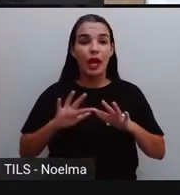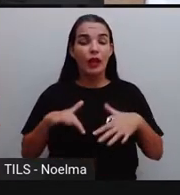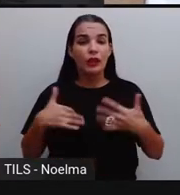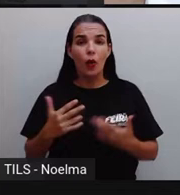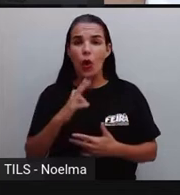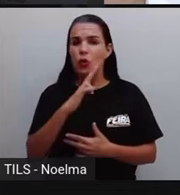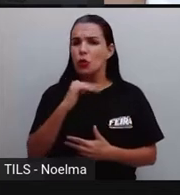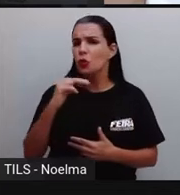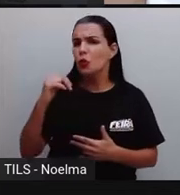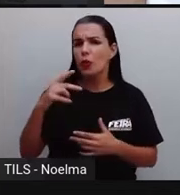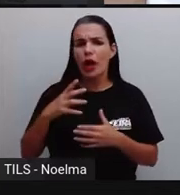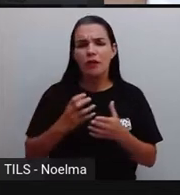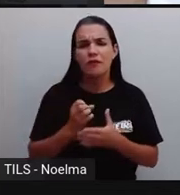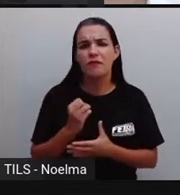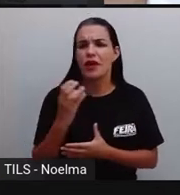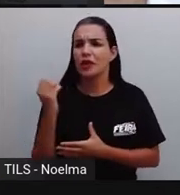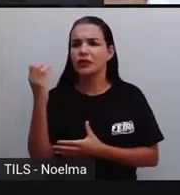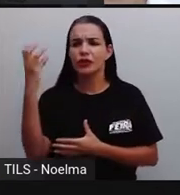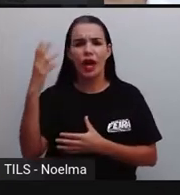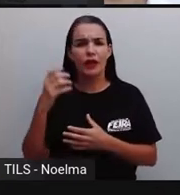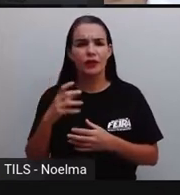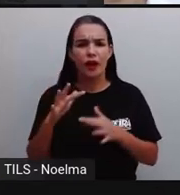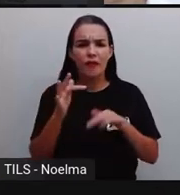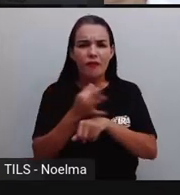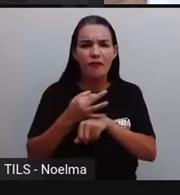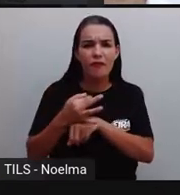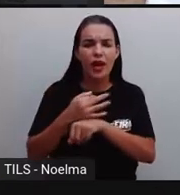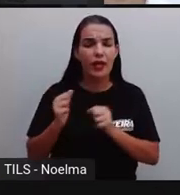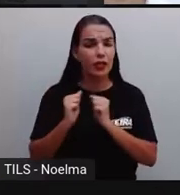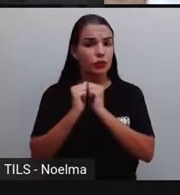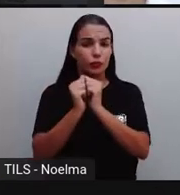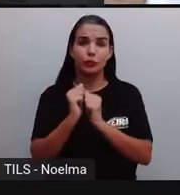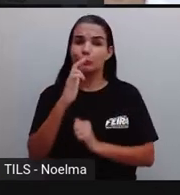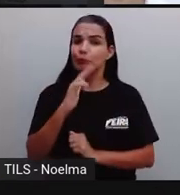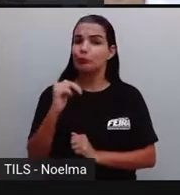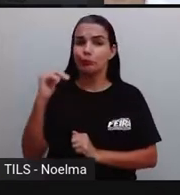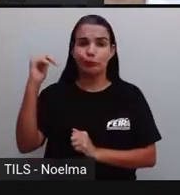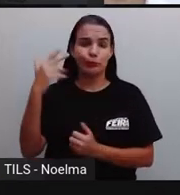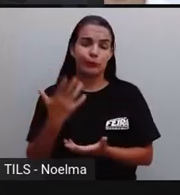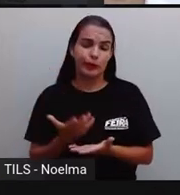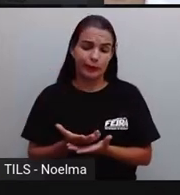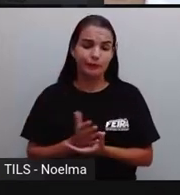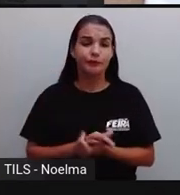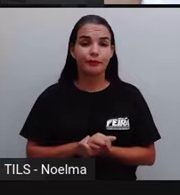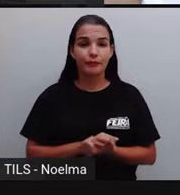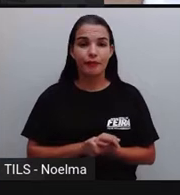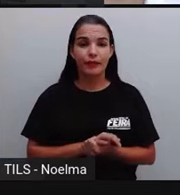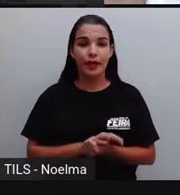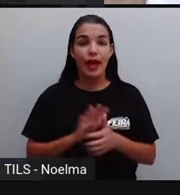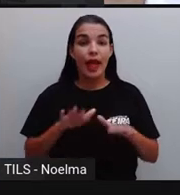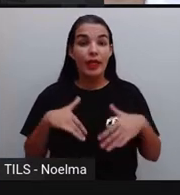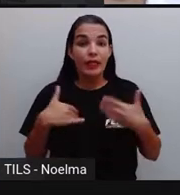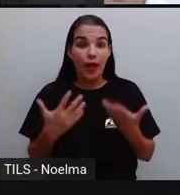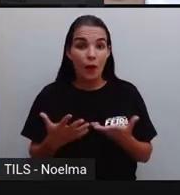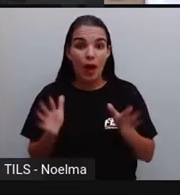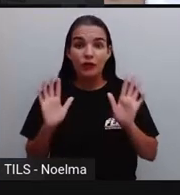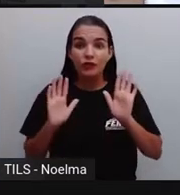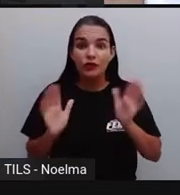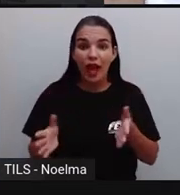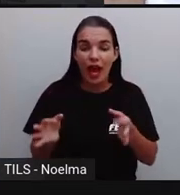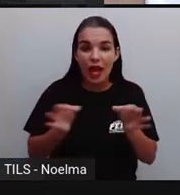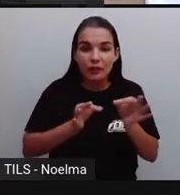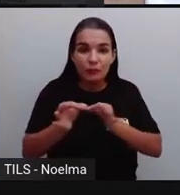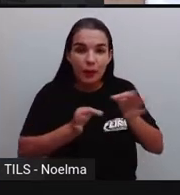Eles nunca saíram de férias juntos, olha lá, nunca conseguiram viajar juntos, né, para algum lugar.